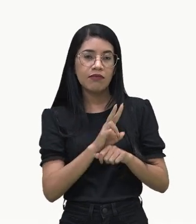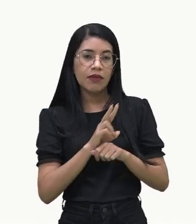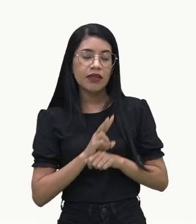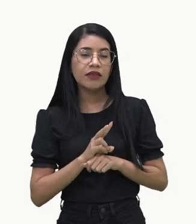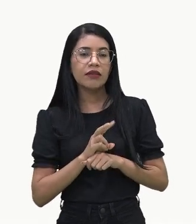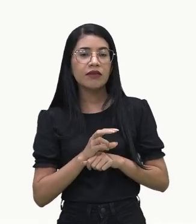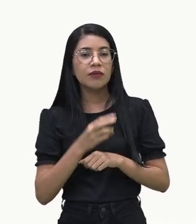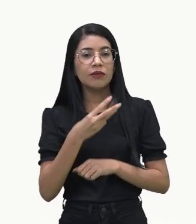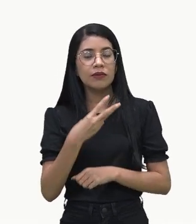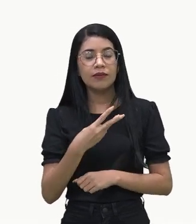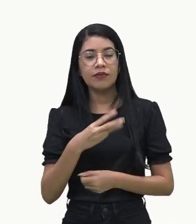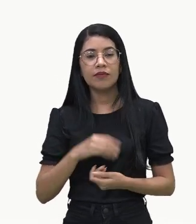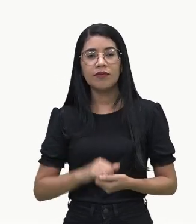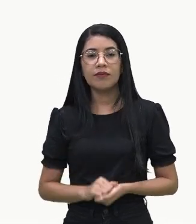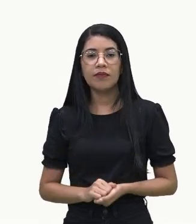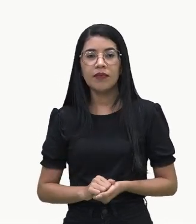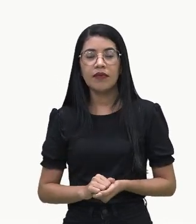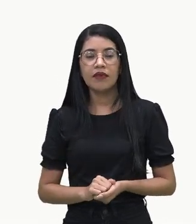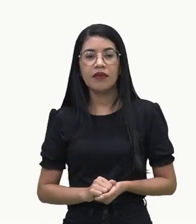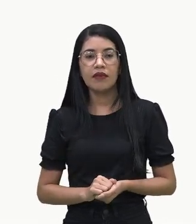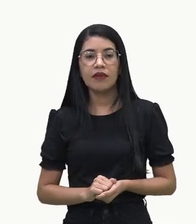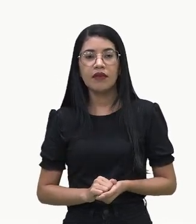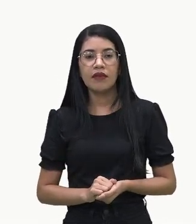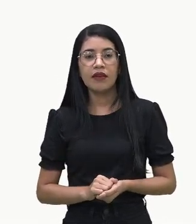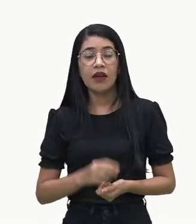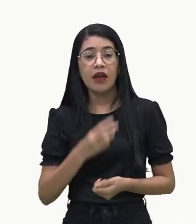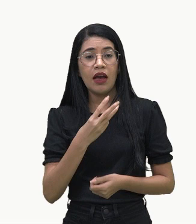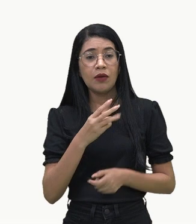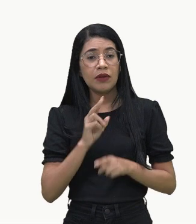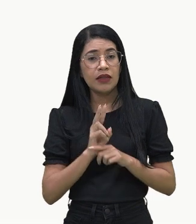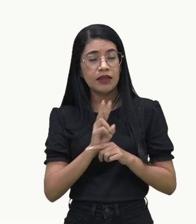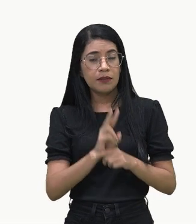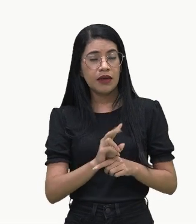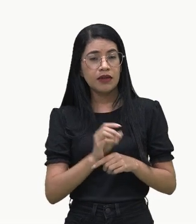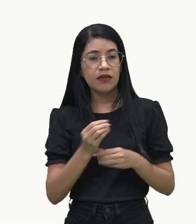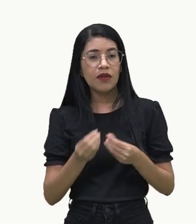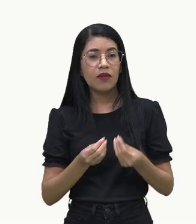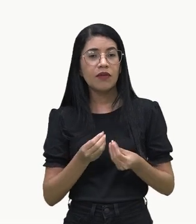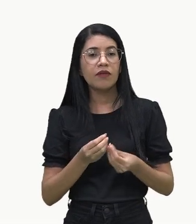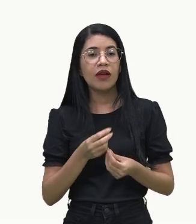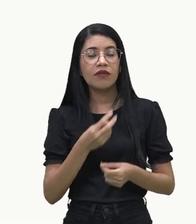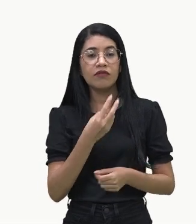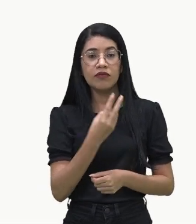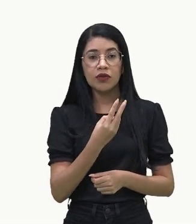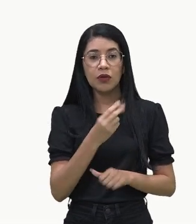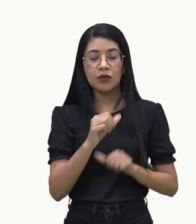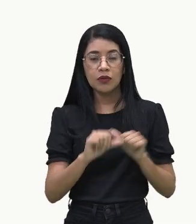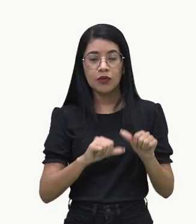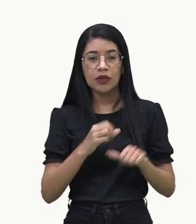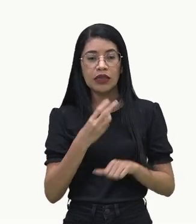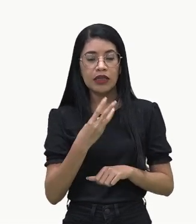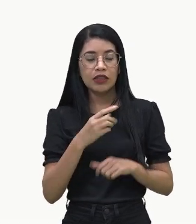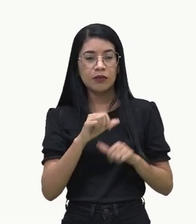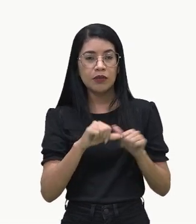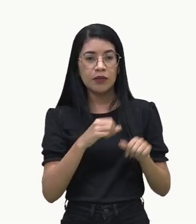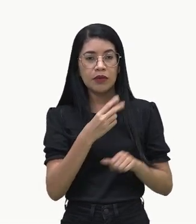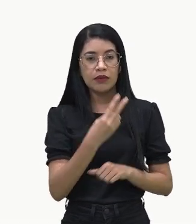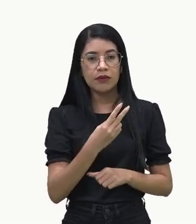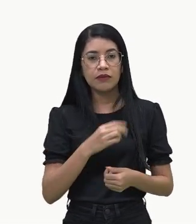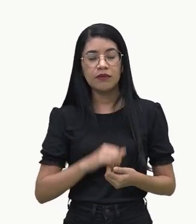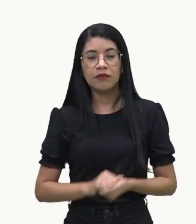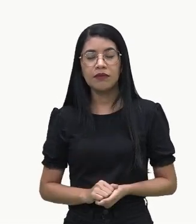de quem? Do 3. O 3, quando vai emprestar, vai ficar no valor de 2.